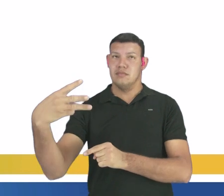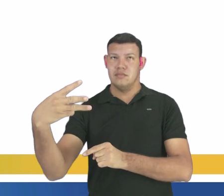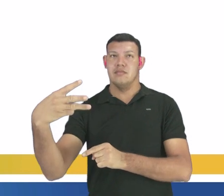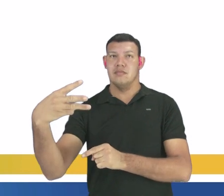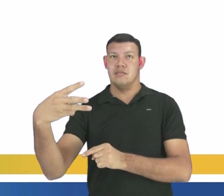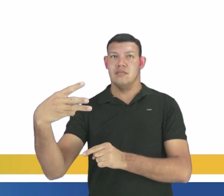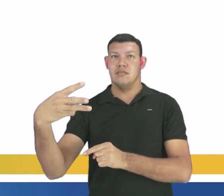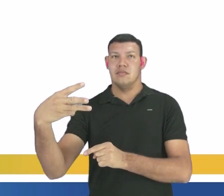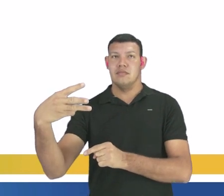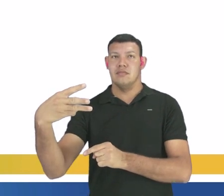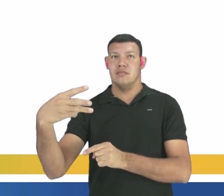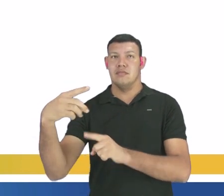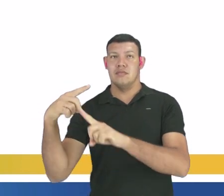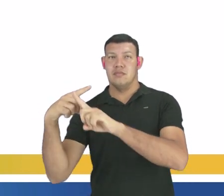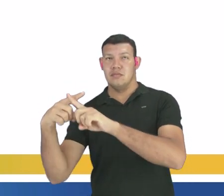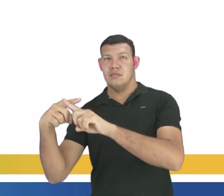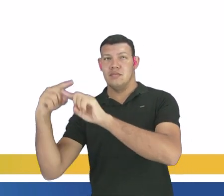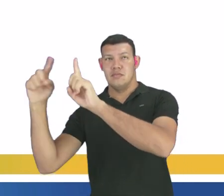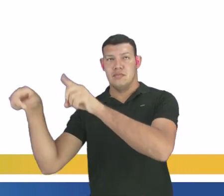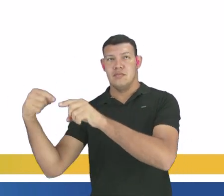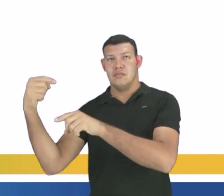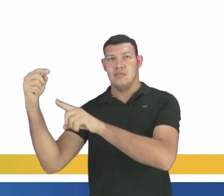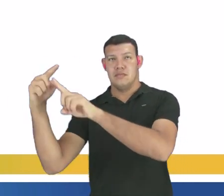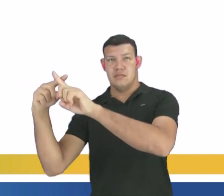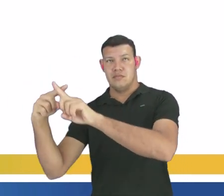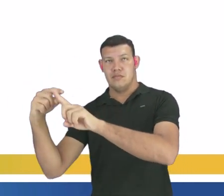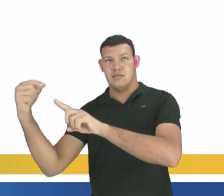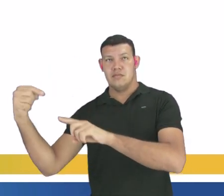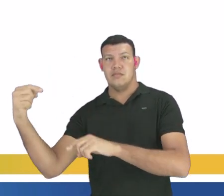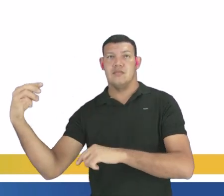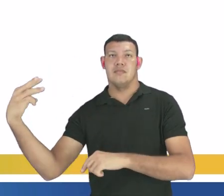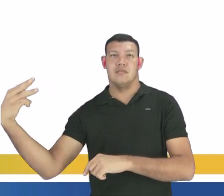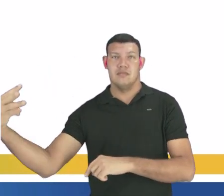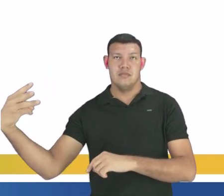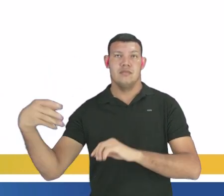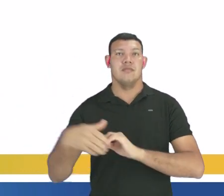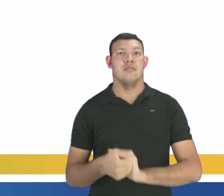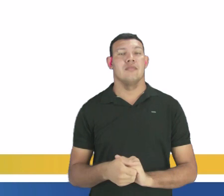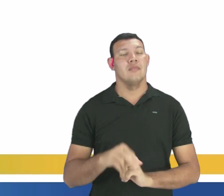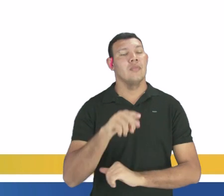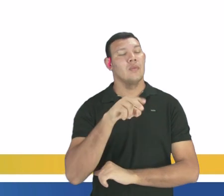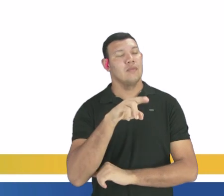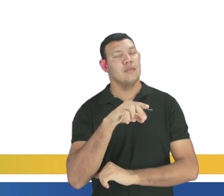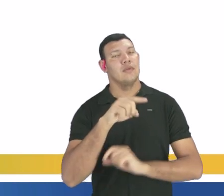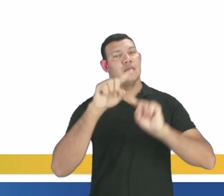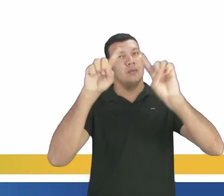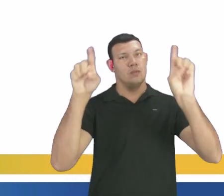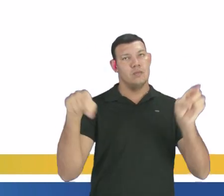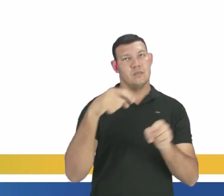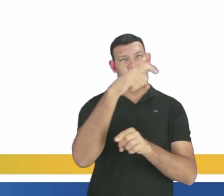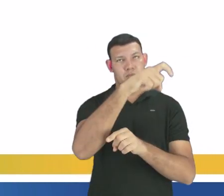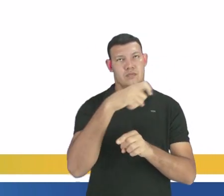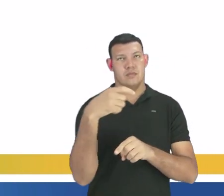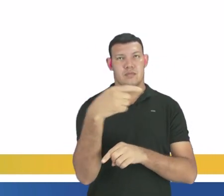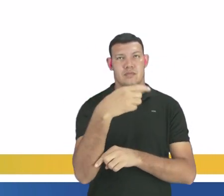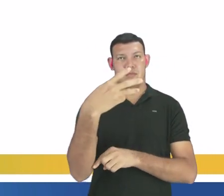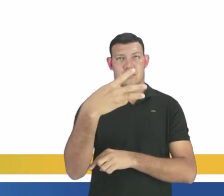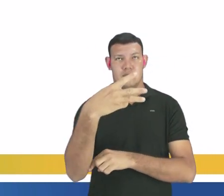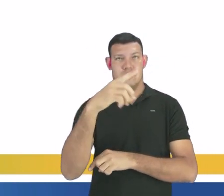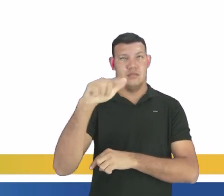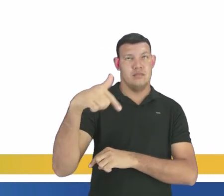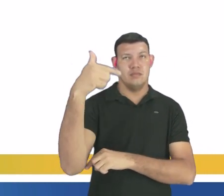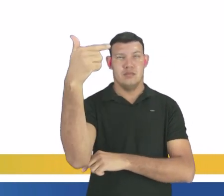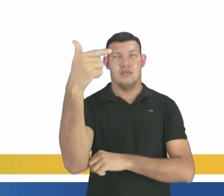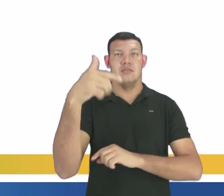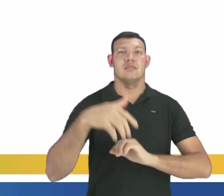menos 3 vezes x menos 3, que isso é igual a x menos 3